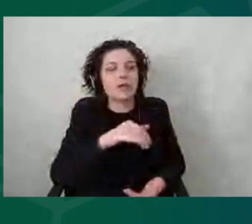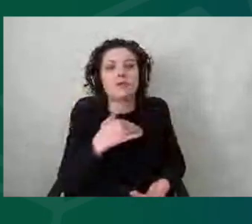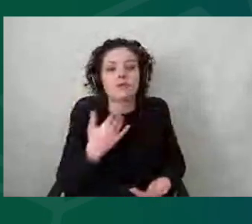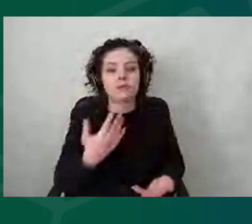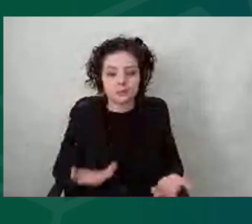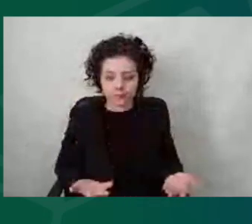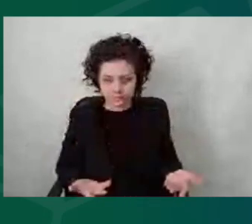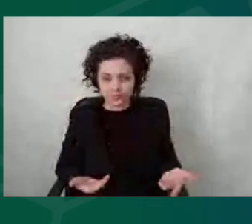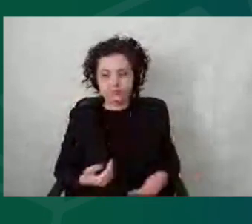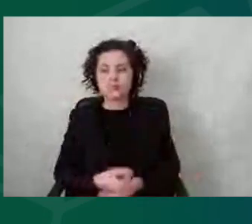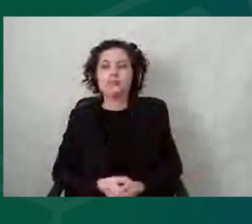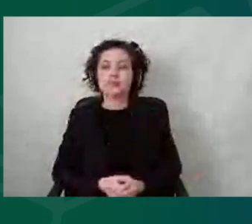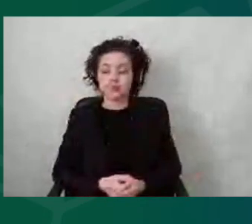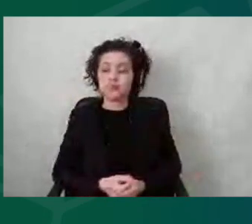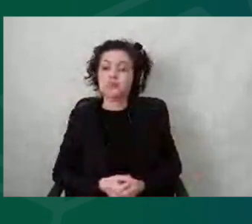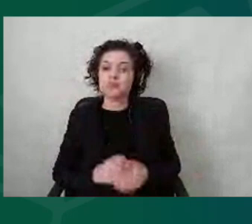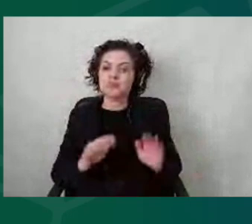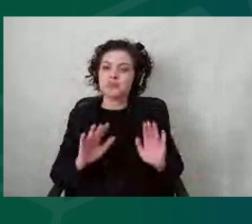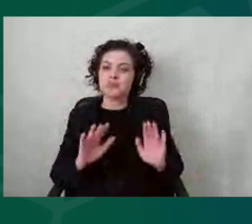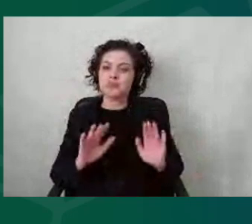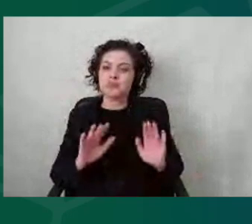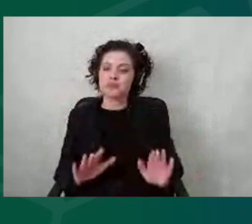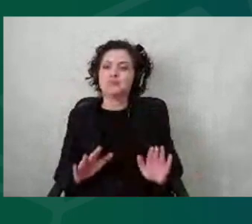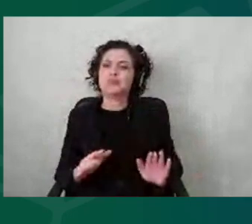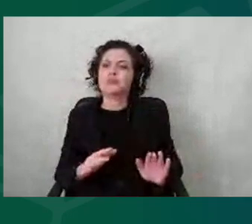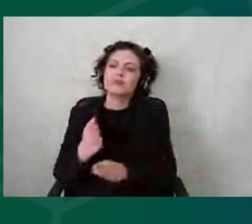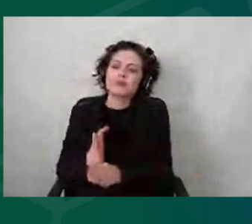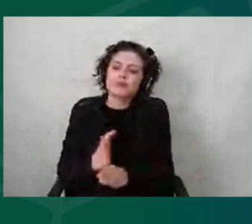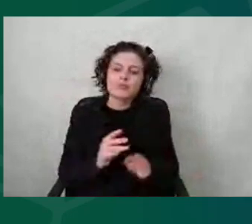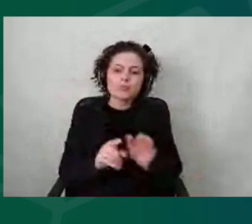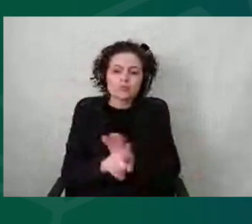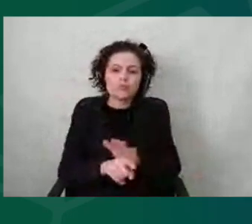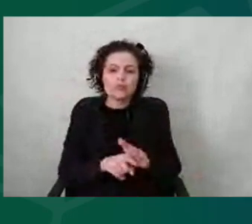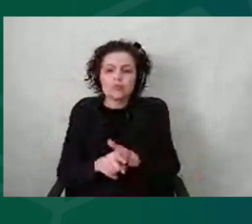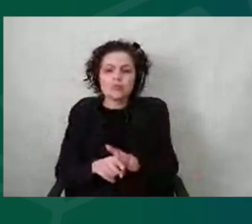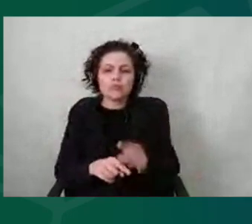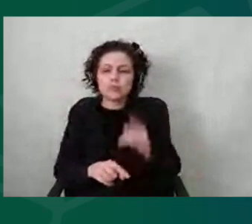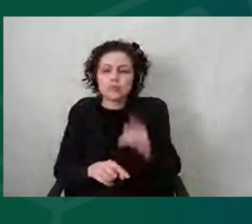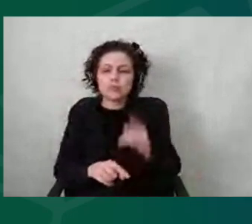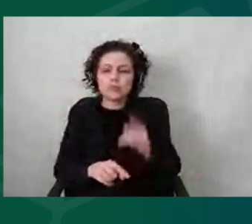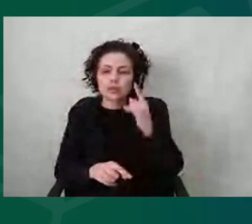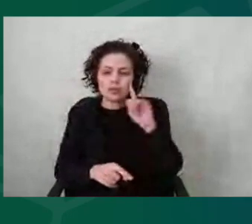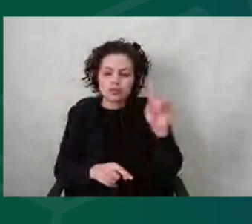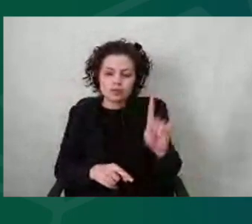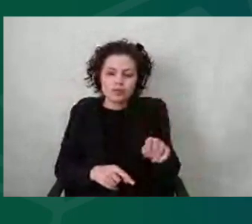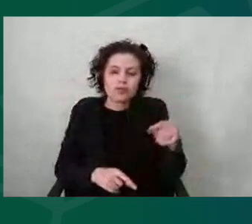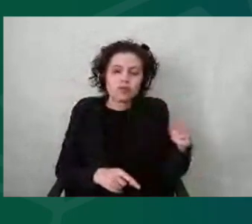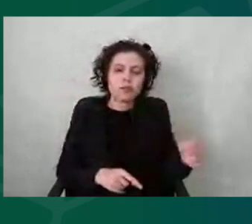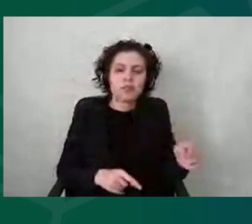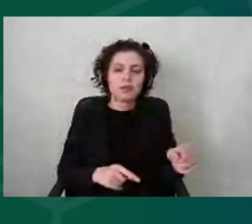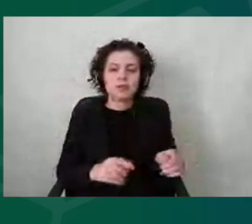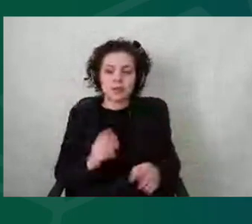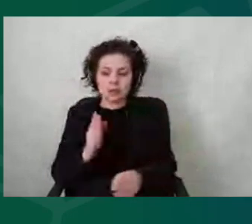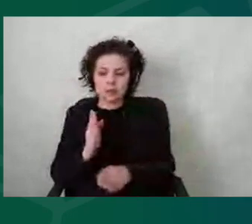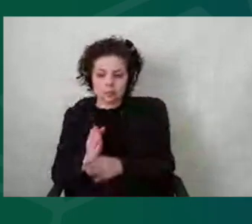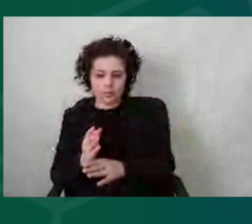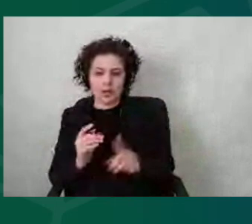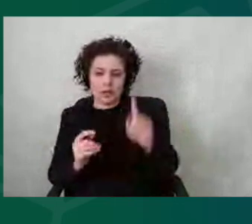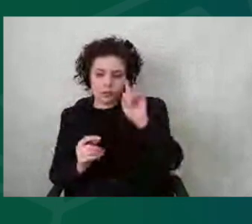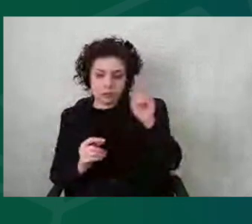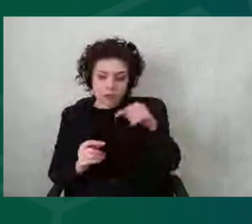falecer. E o que nós queremos estudar, no próximo diapositivo, por favor, você vê que esse